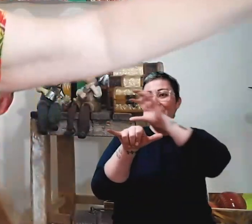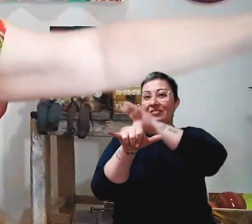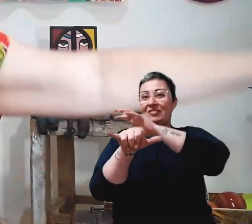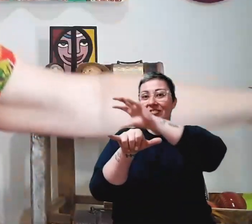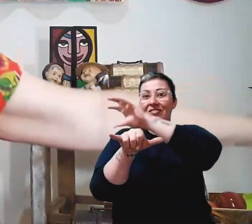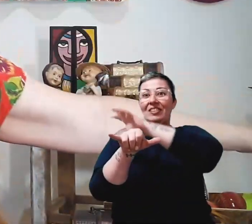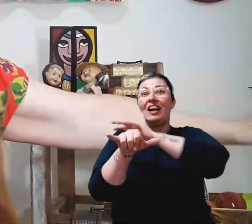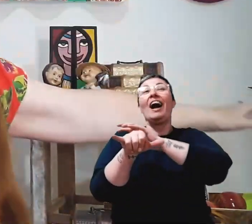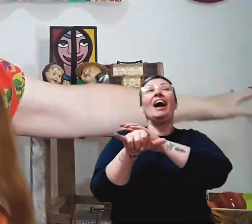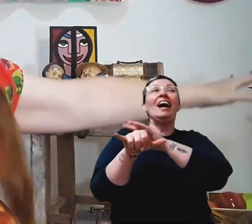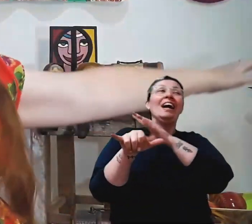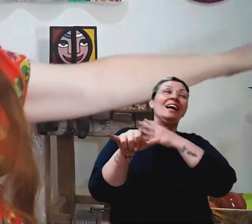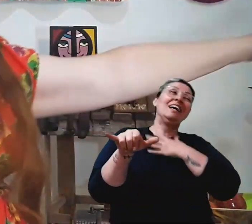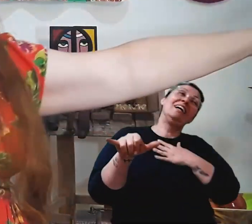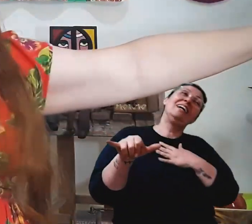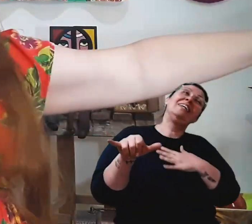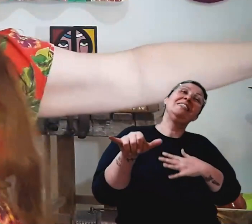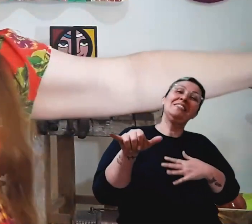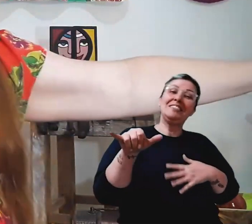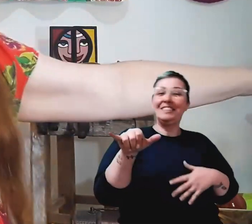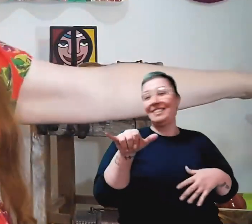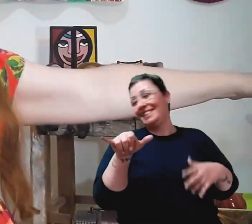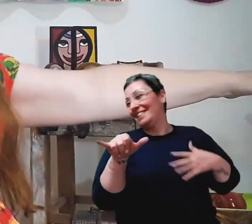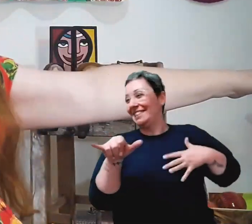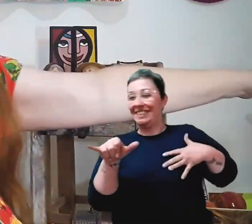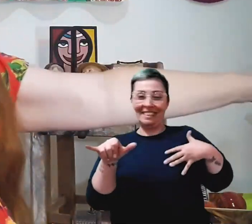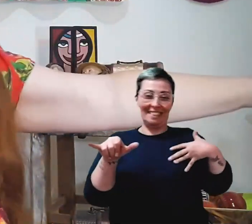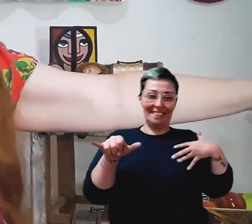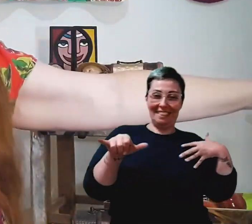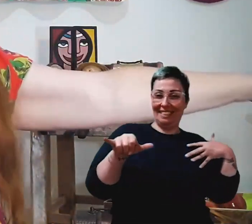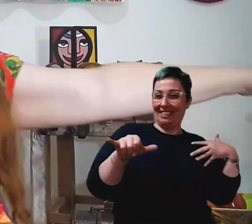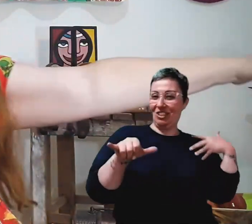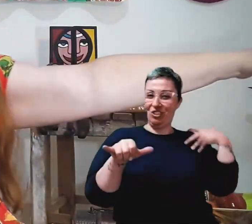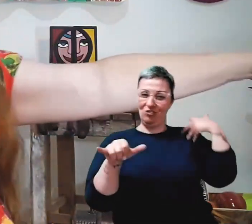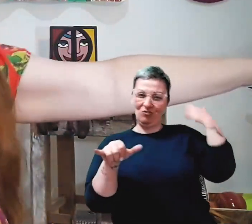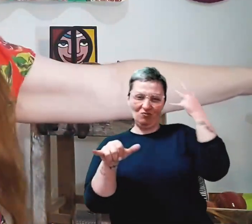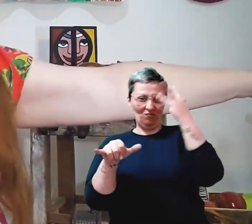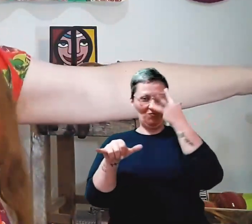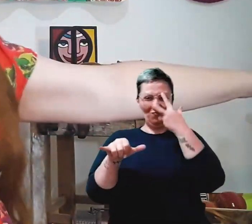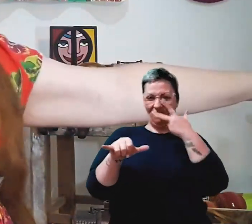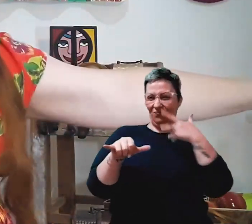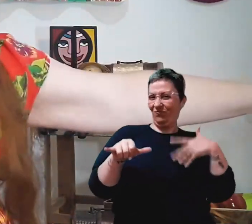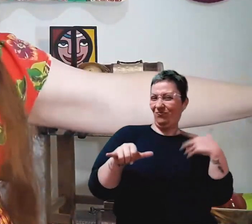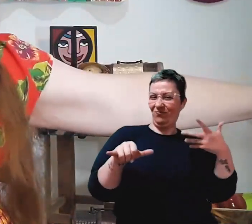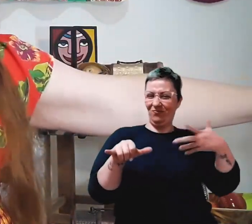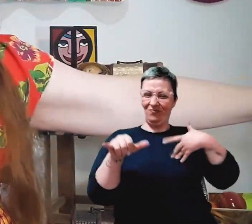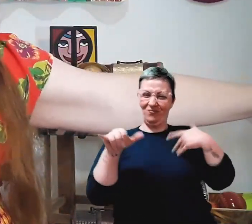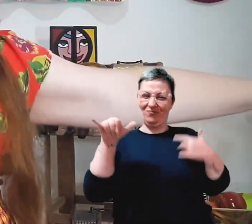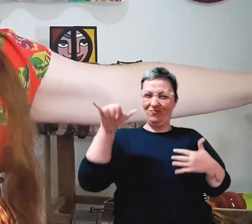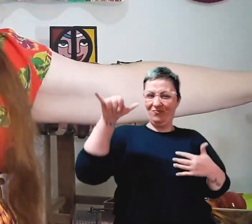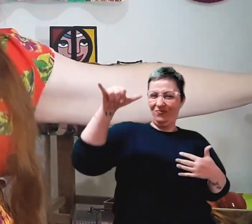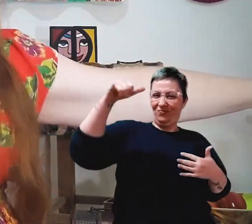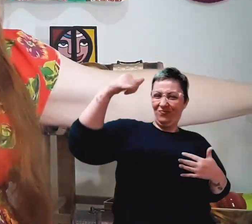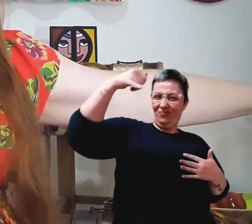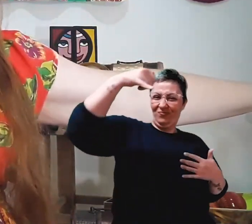nuvem. Ela estava se sentindo toda bonita e contente lá em cima.